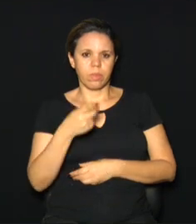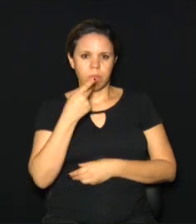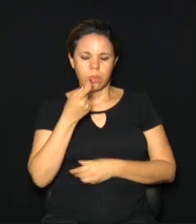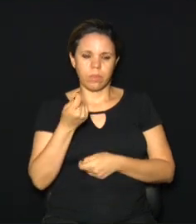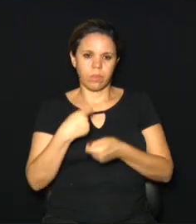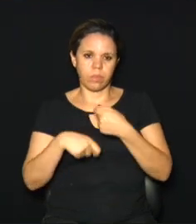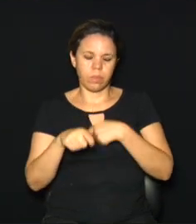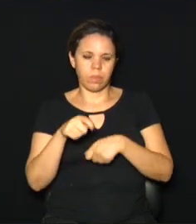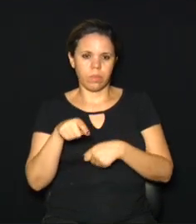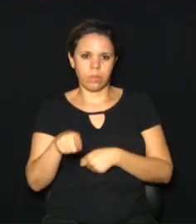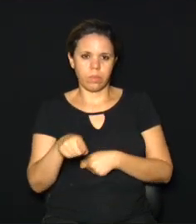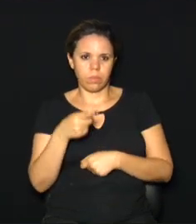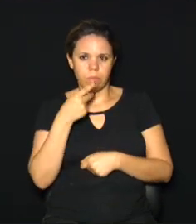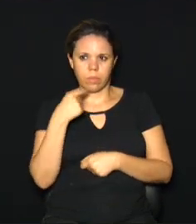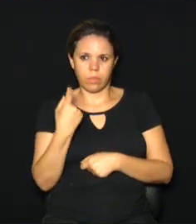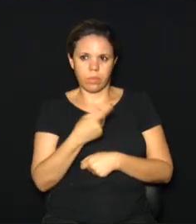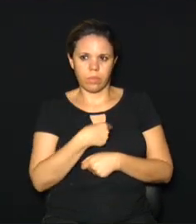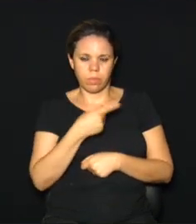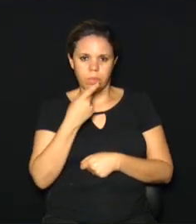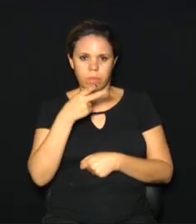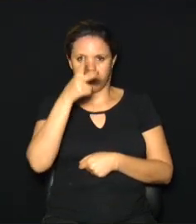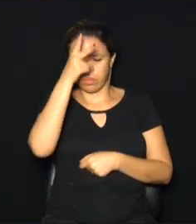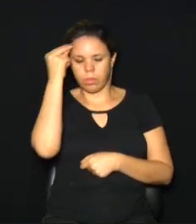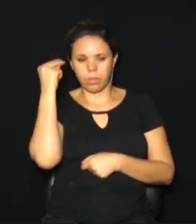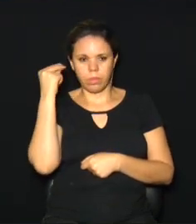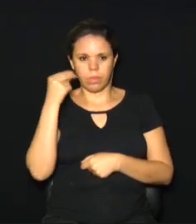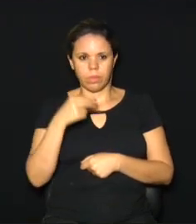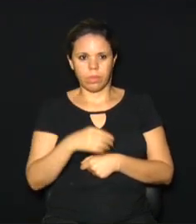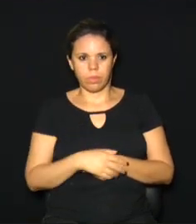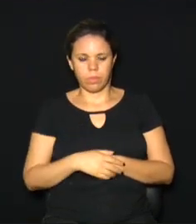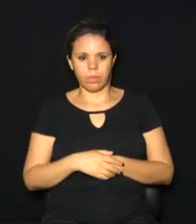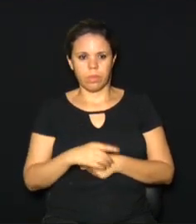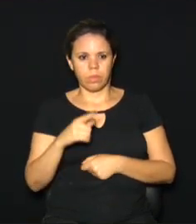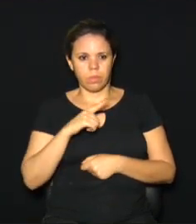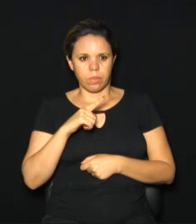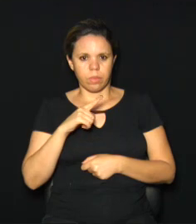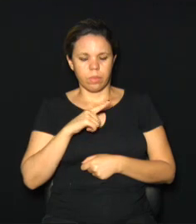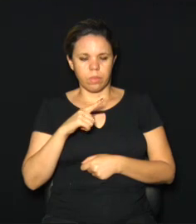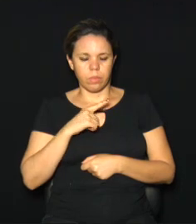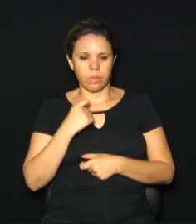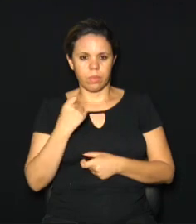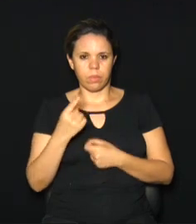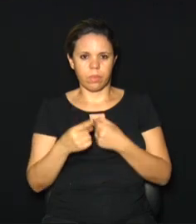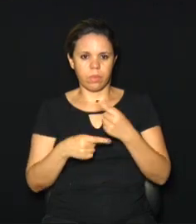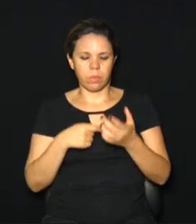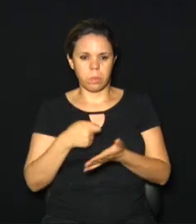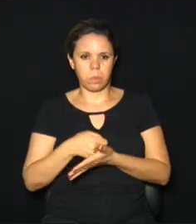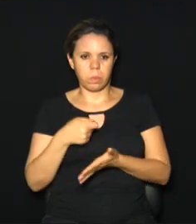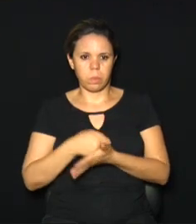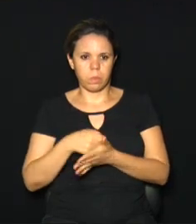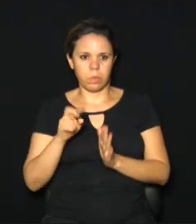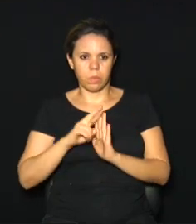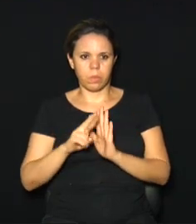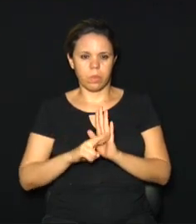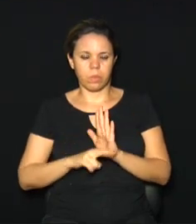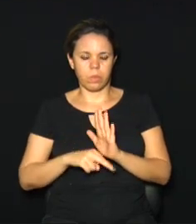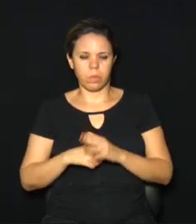administração, nós estamos falando de administração pública, onde existe uma incidência rígida da norma,